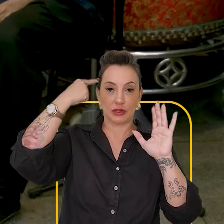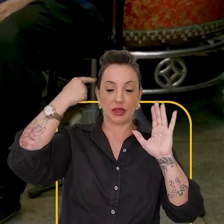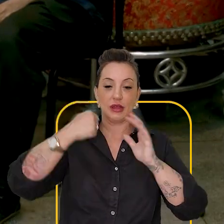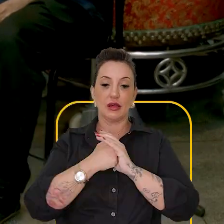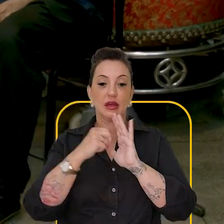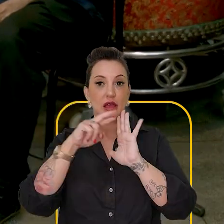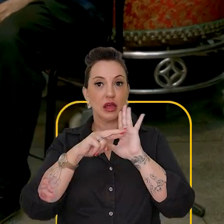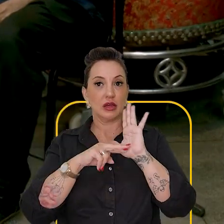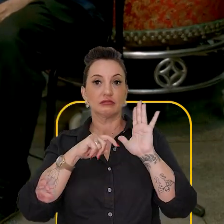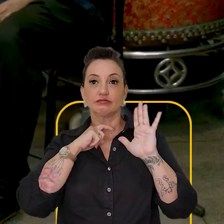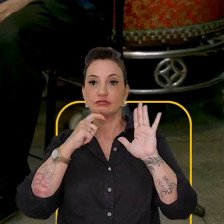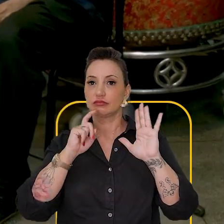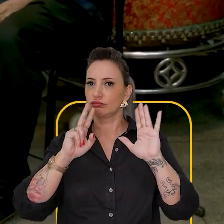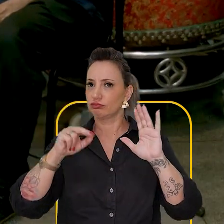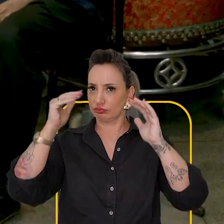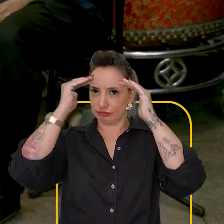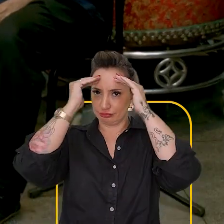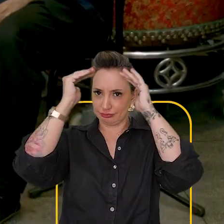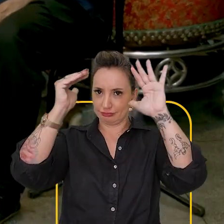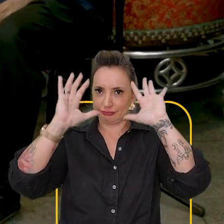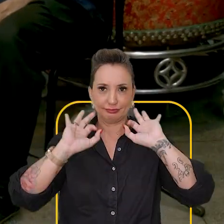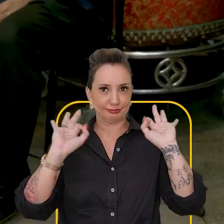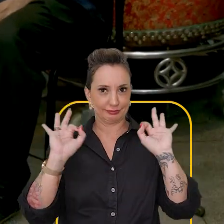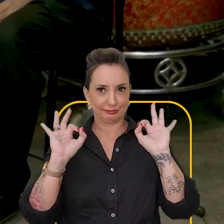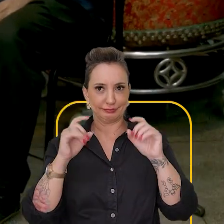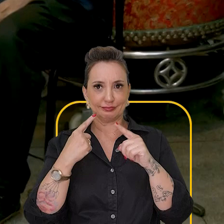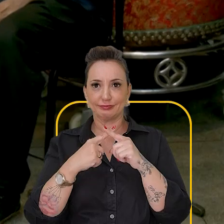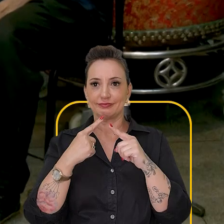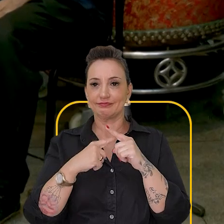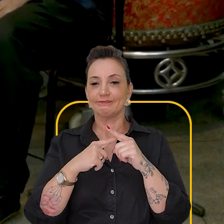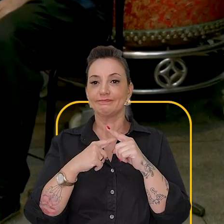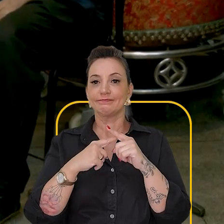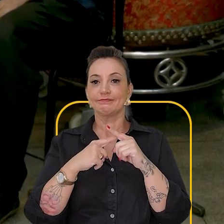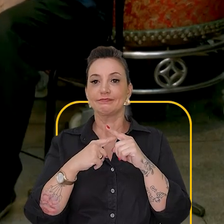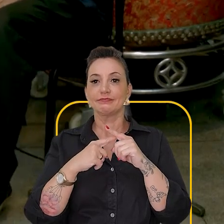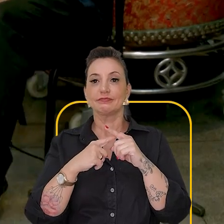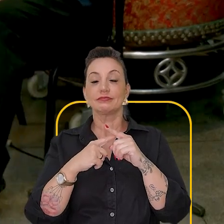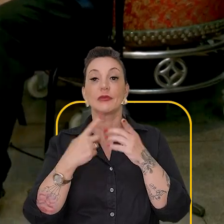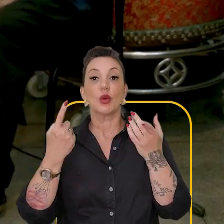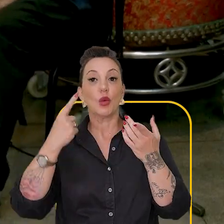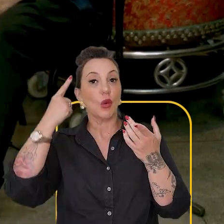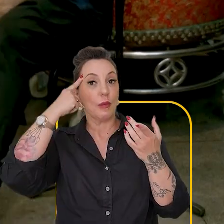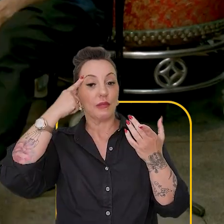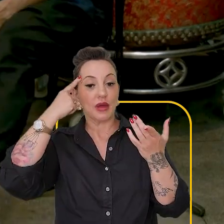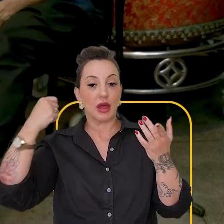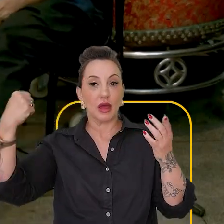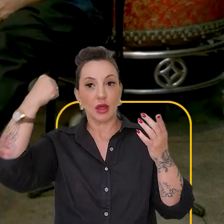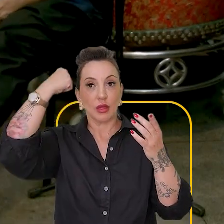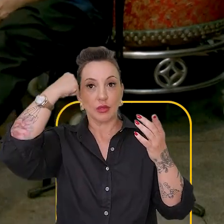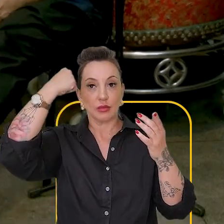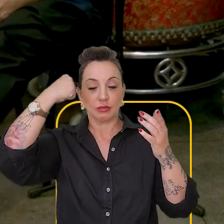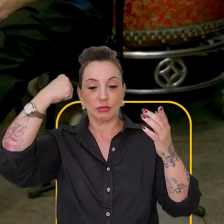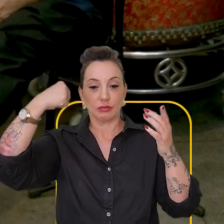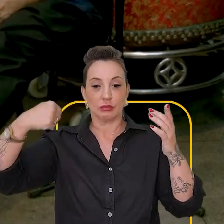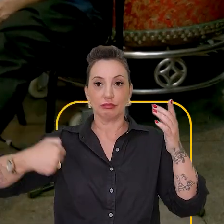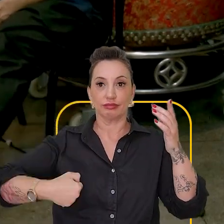cima regra que ninguém nunca respeitou porque no meio da luta como é que você vai pensar nisso dar dois socos em cima quebrar a sequência